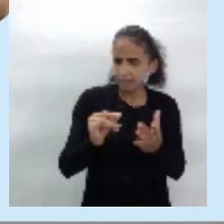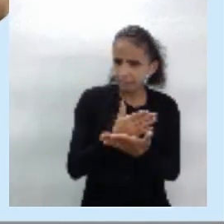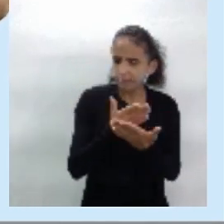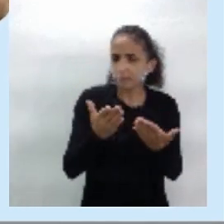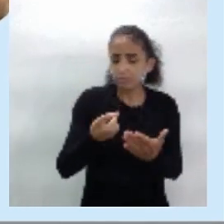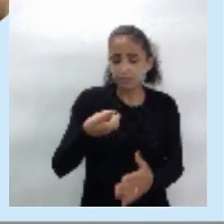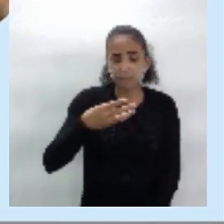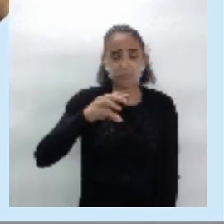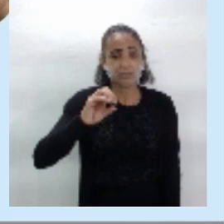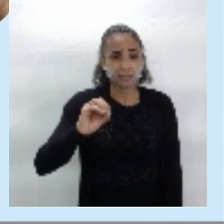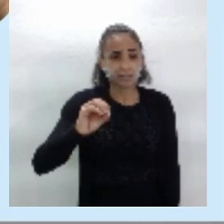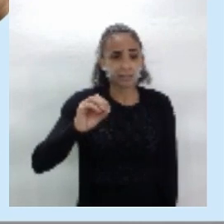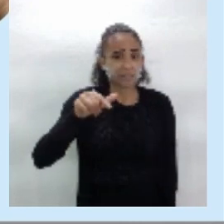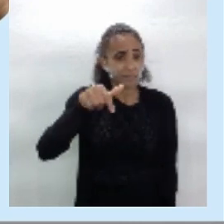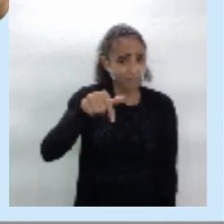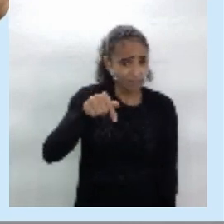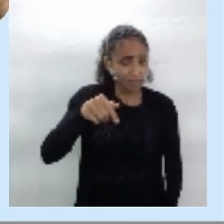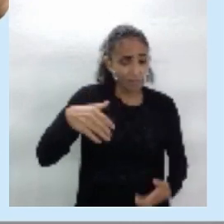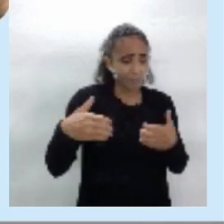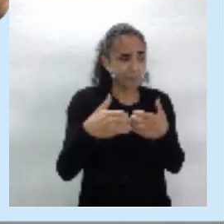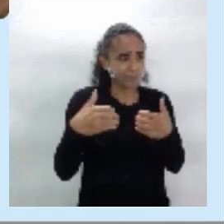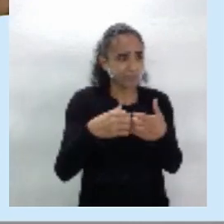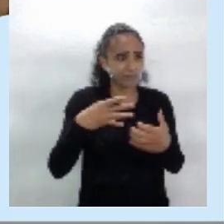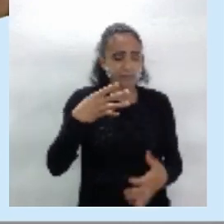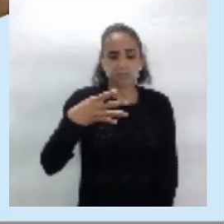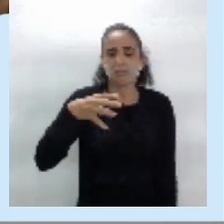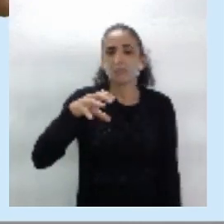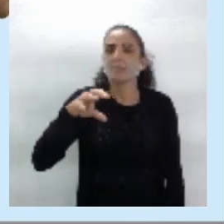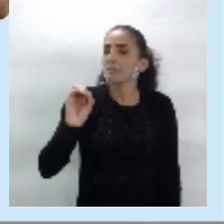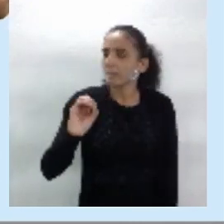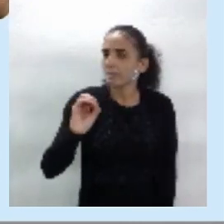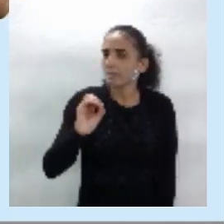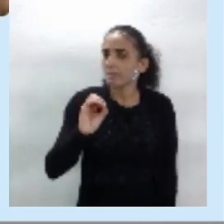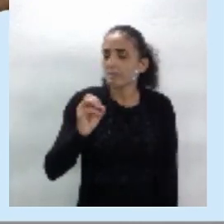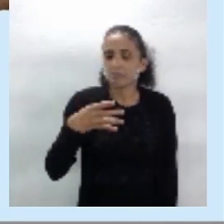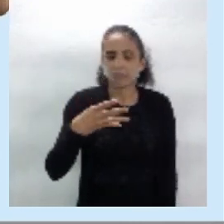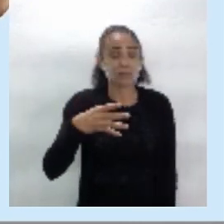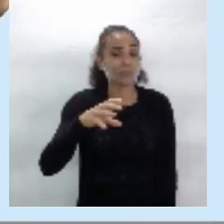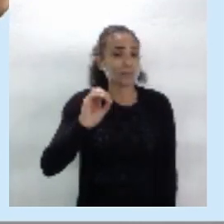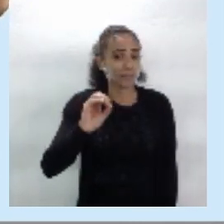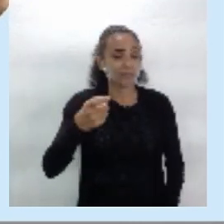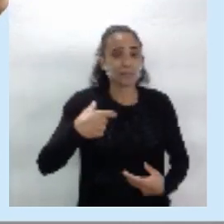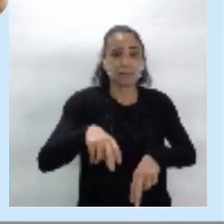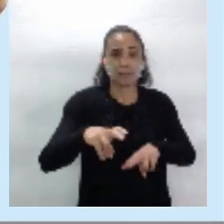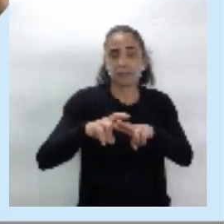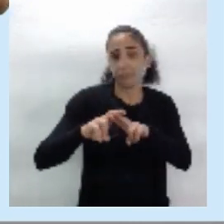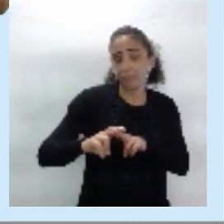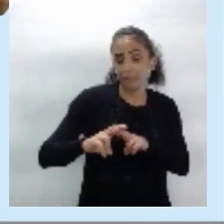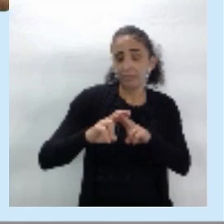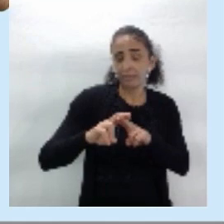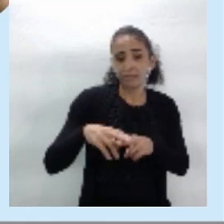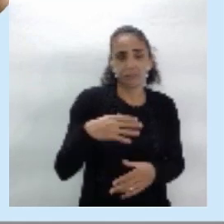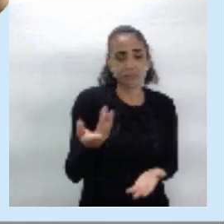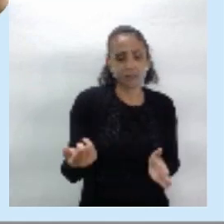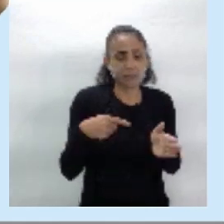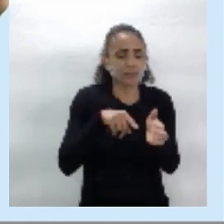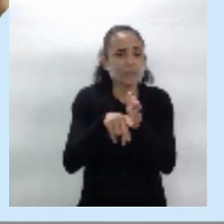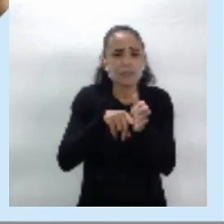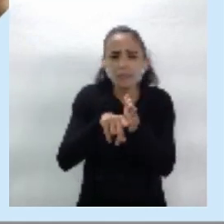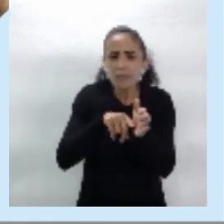o 37 está mais perto de 40. Então, 40. Por isso que aparece assim, numa